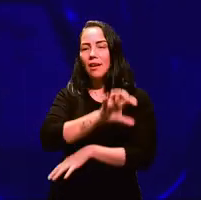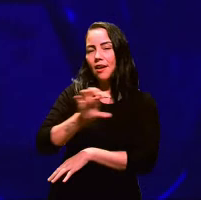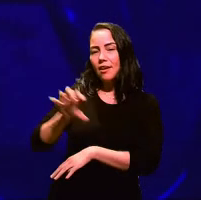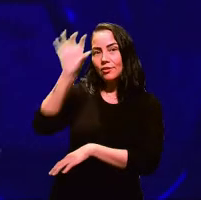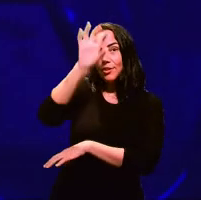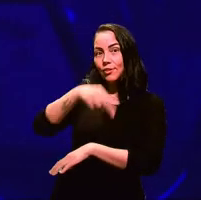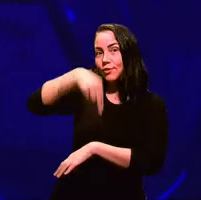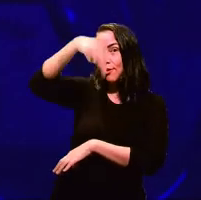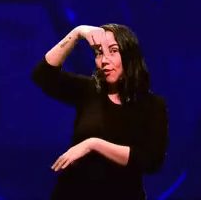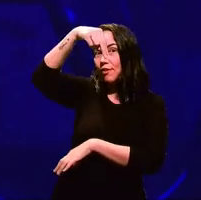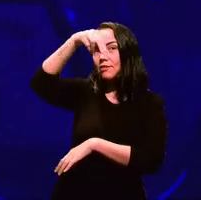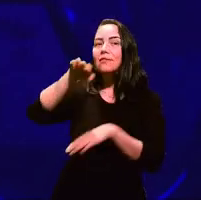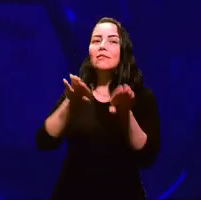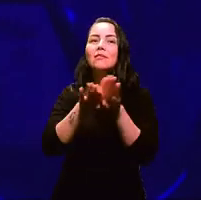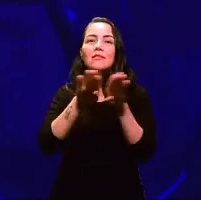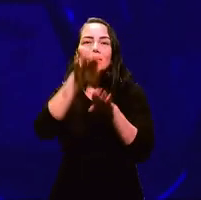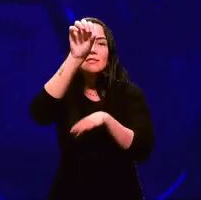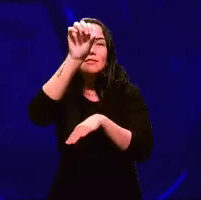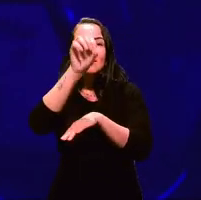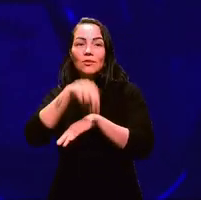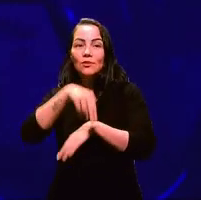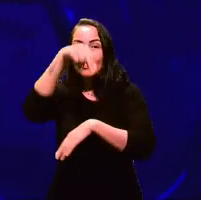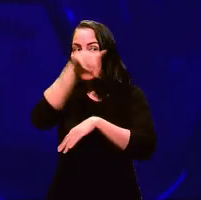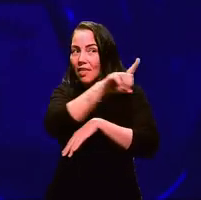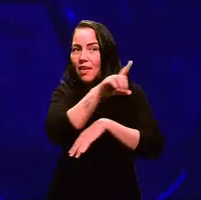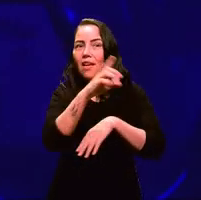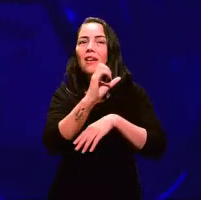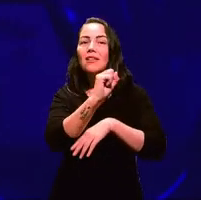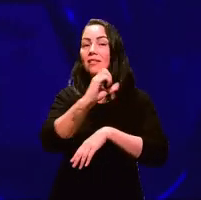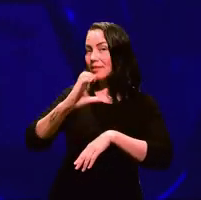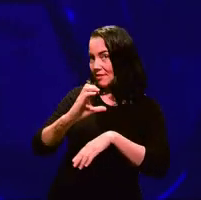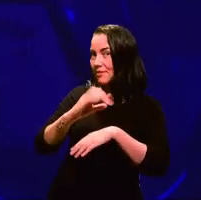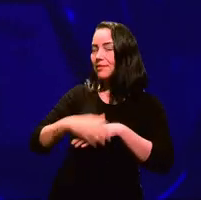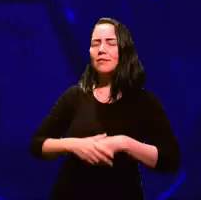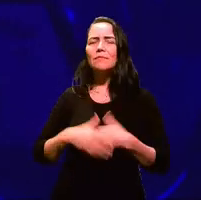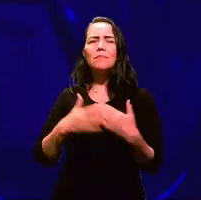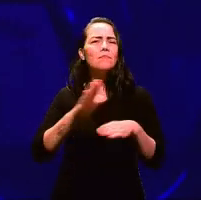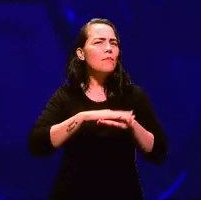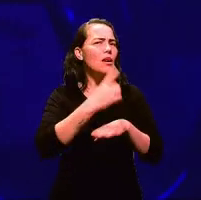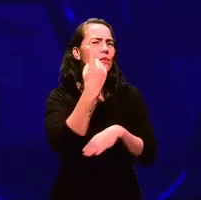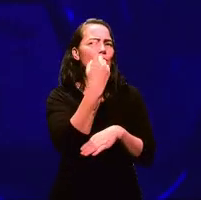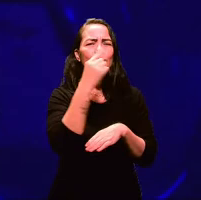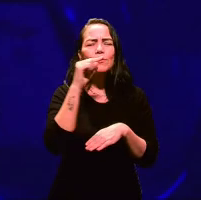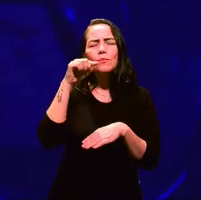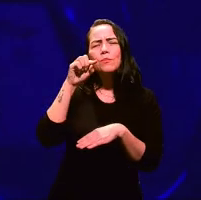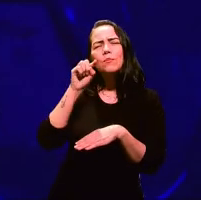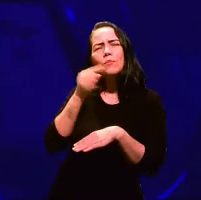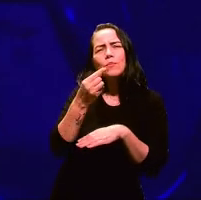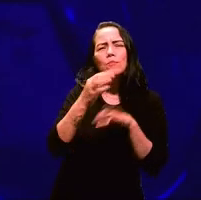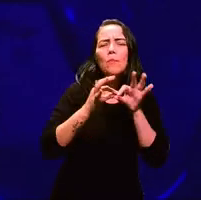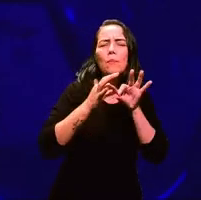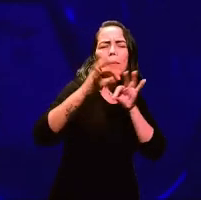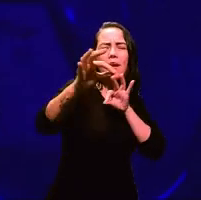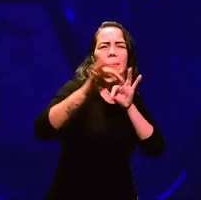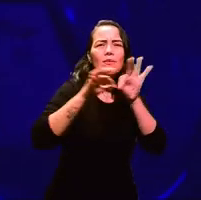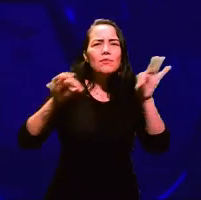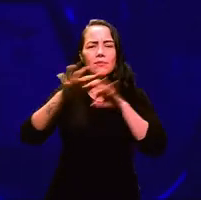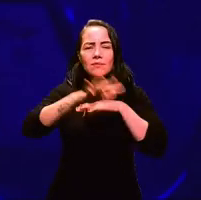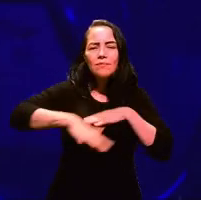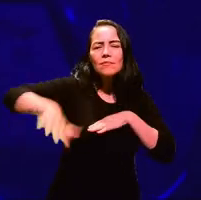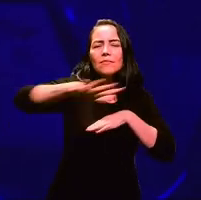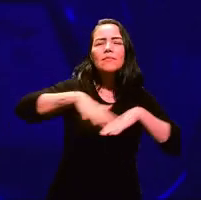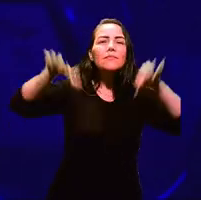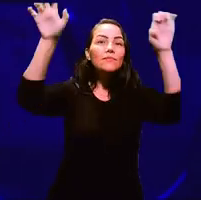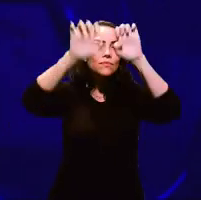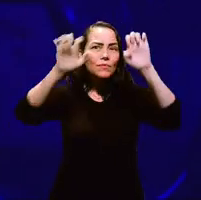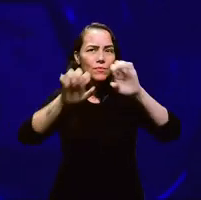de novos projetos. Com mais de 20 mil metros de área construída, com apoio do corpo clínico, com mais de